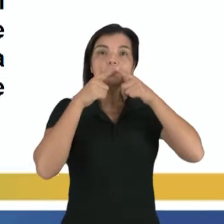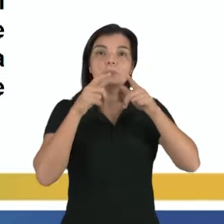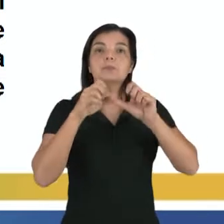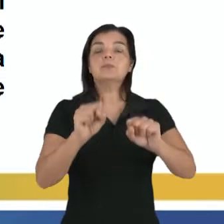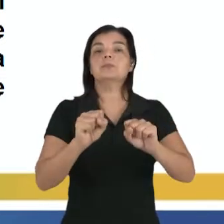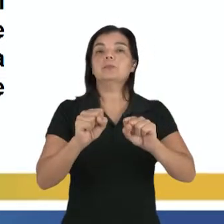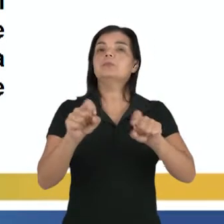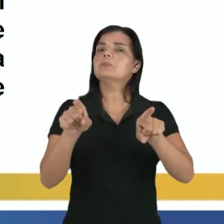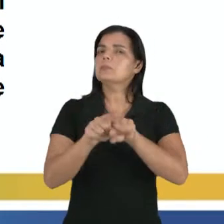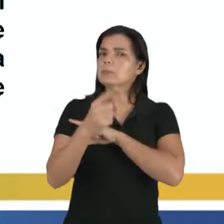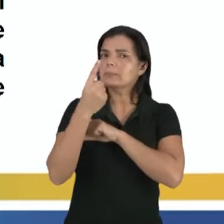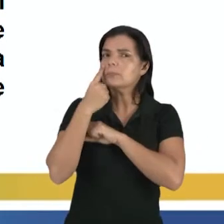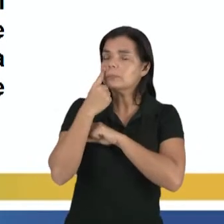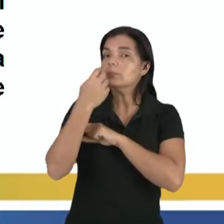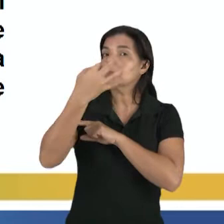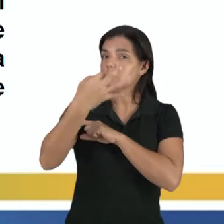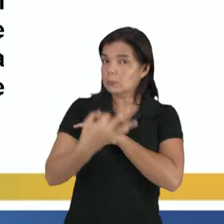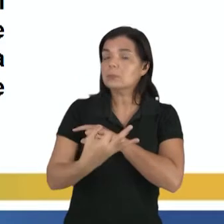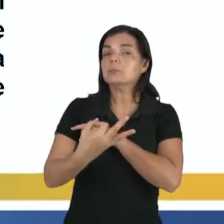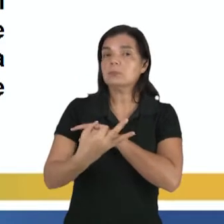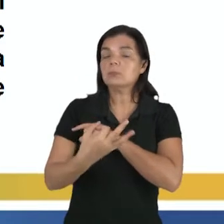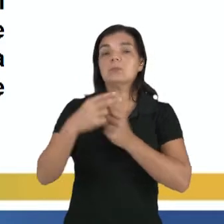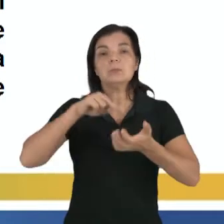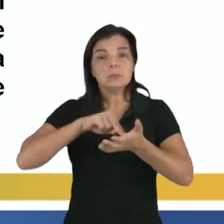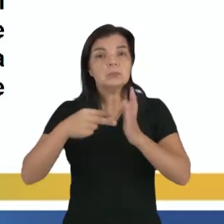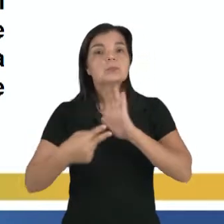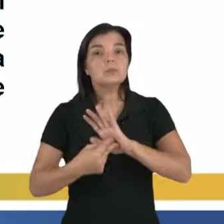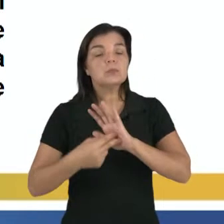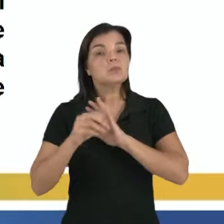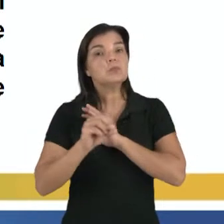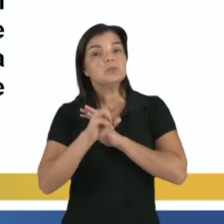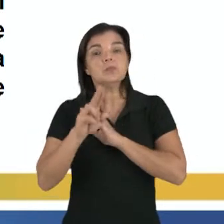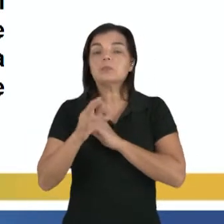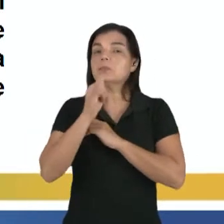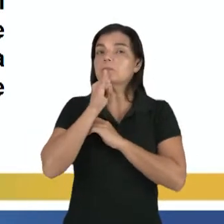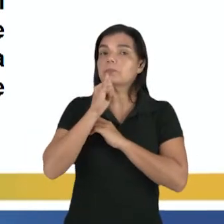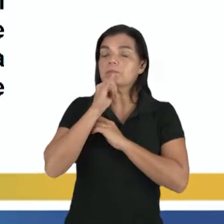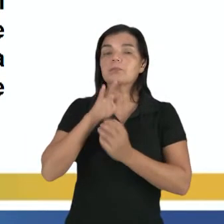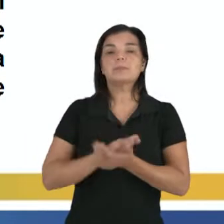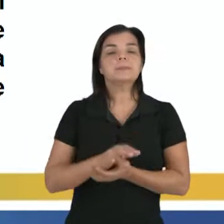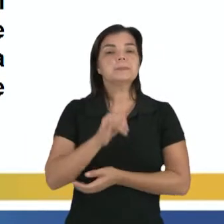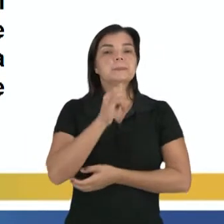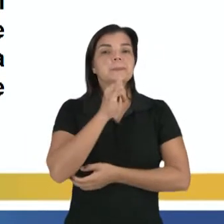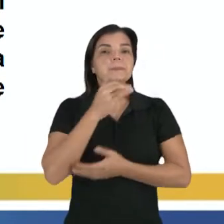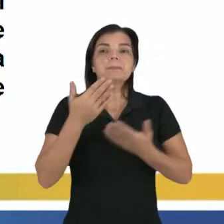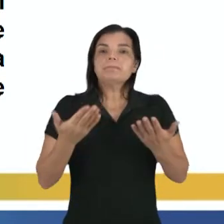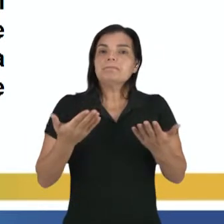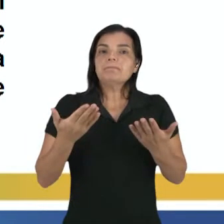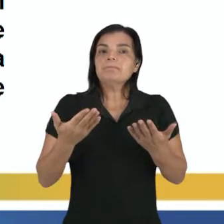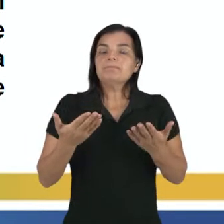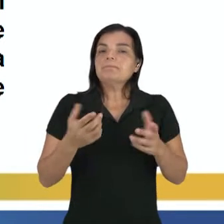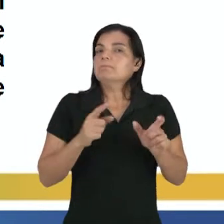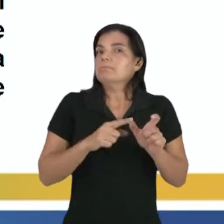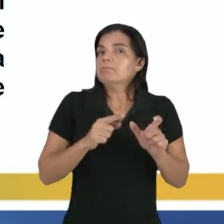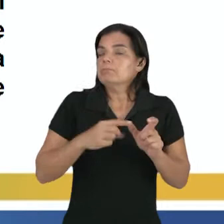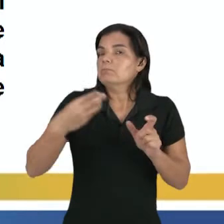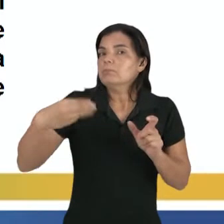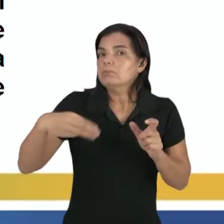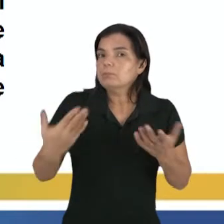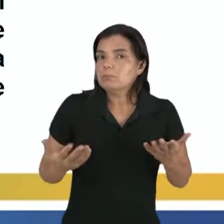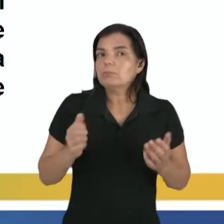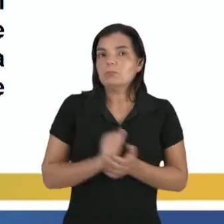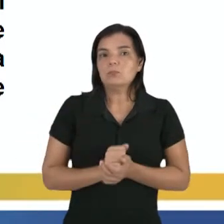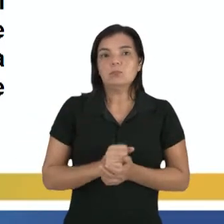linguagem e vai ver se ela tem nexo, se ela tem sentido. Ou, por exemplo, se a gente colocar uma questão